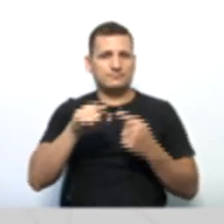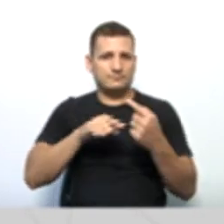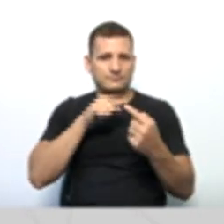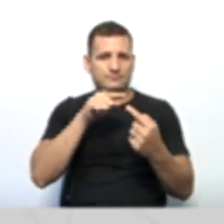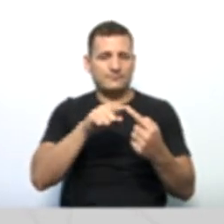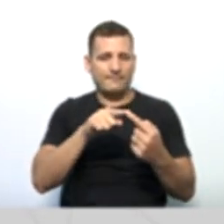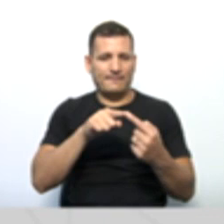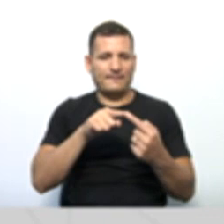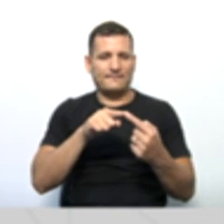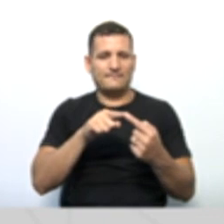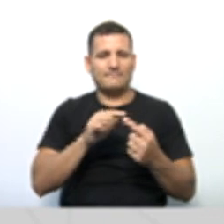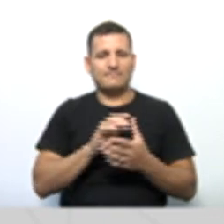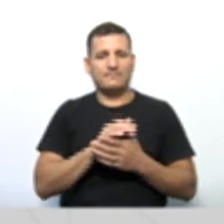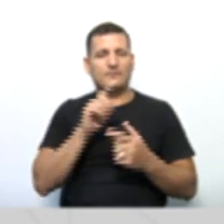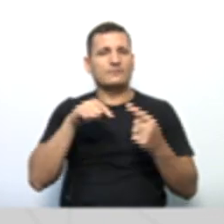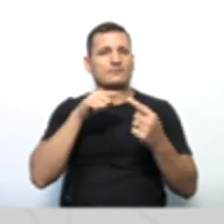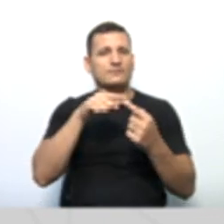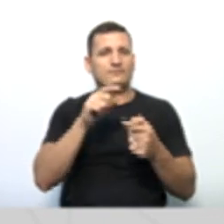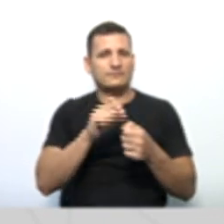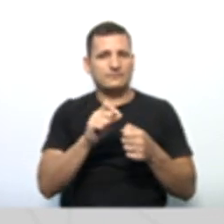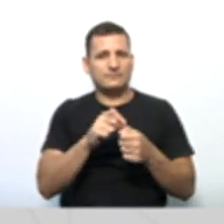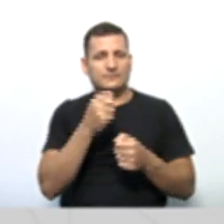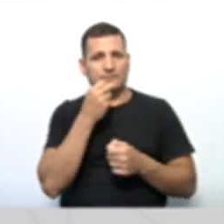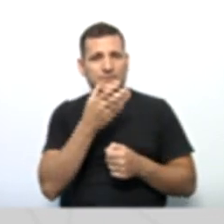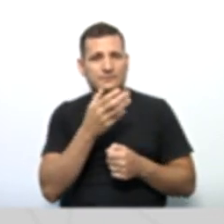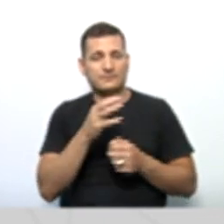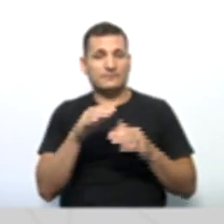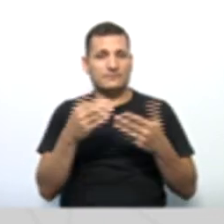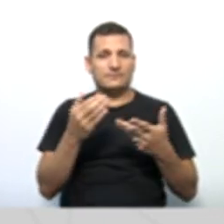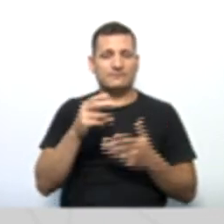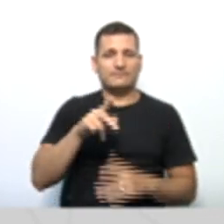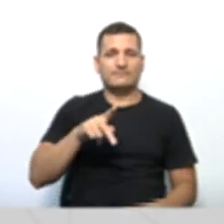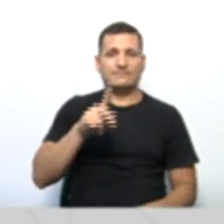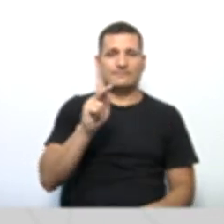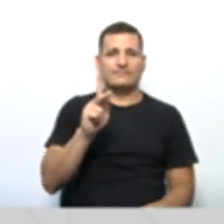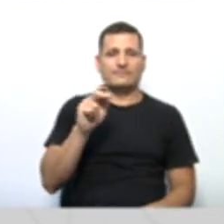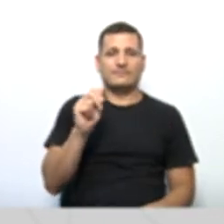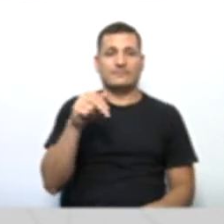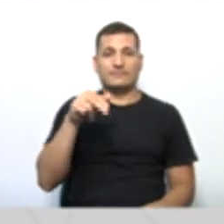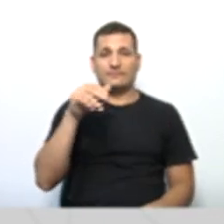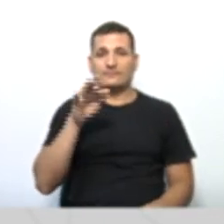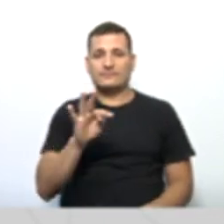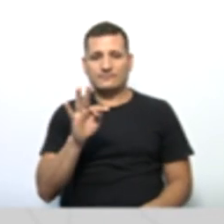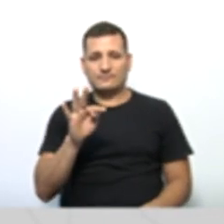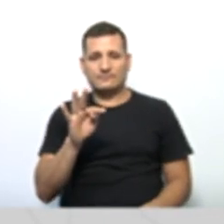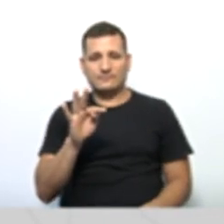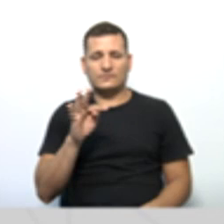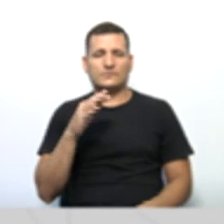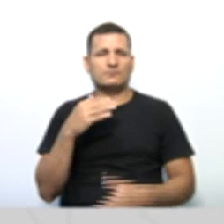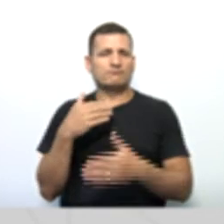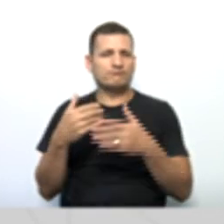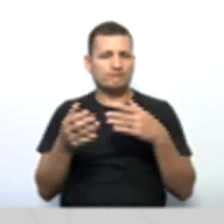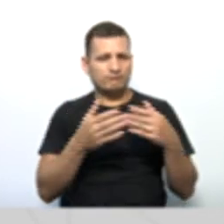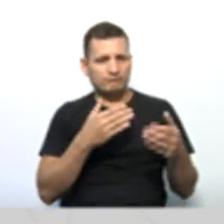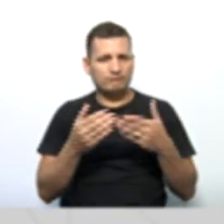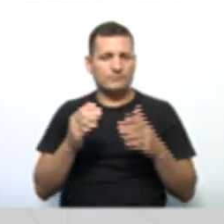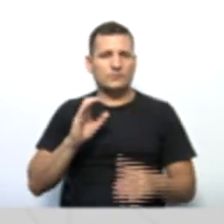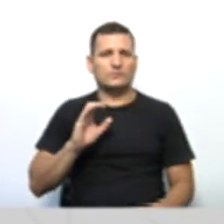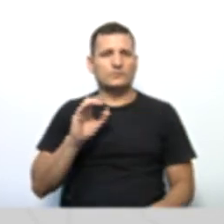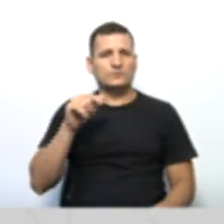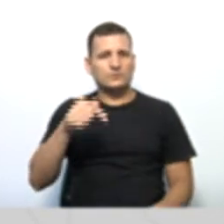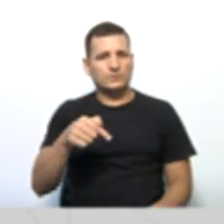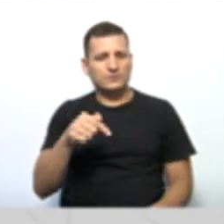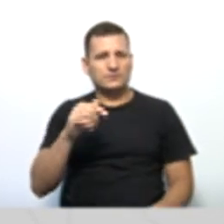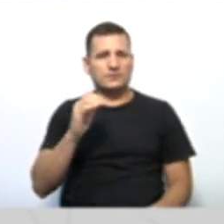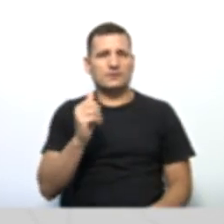objetivo, aquele objetivo de fazer o bem. Então, para o Kant, independente das consequências da